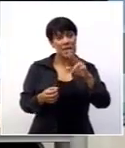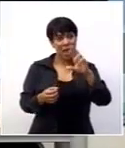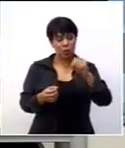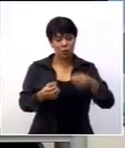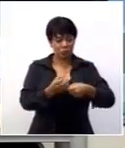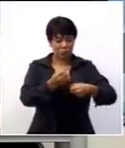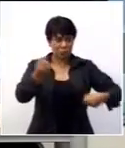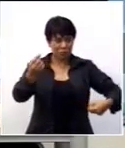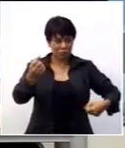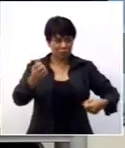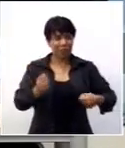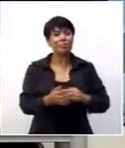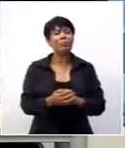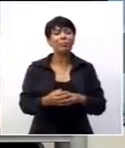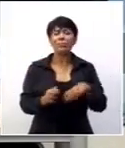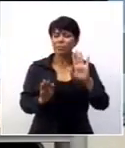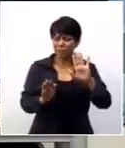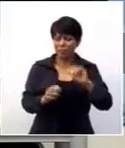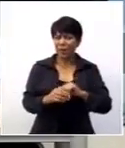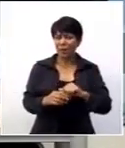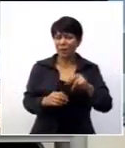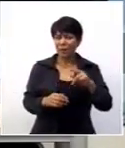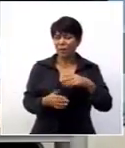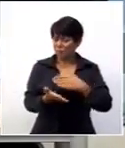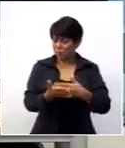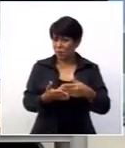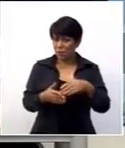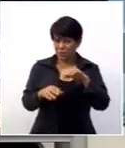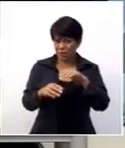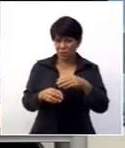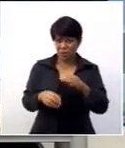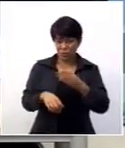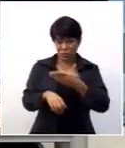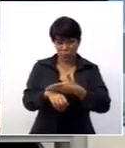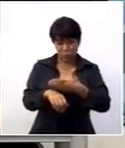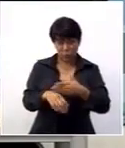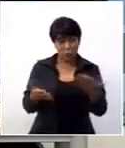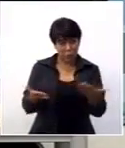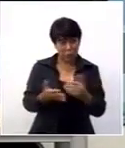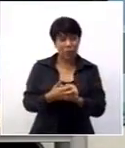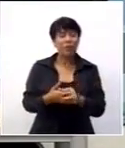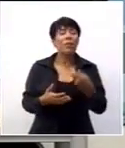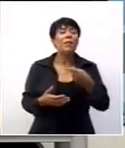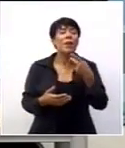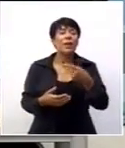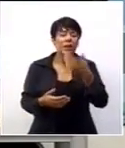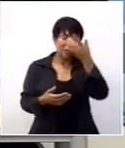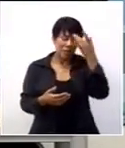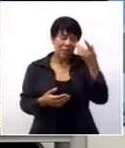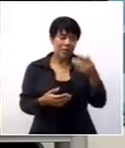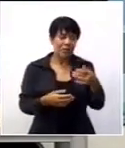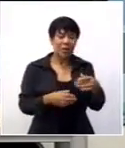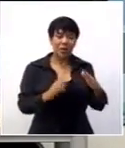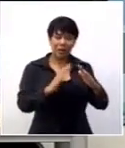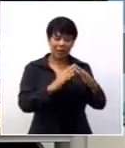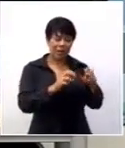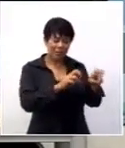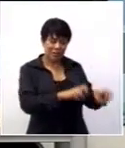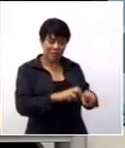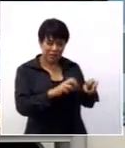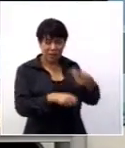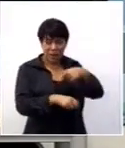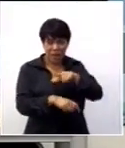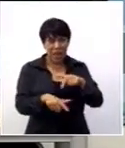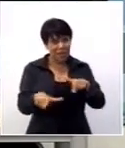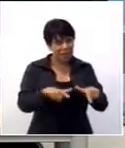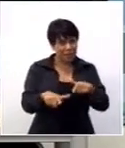gente começou a aula ali falando de servidão coletiva, que eu falei para vocês que o camponês, que a pessoa que morava lá na terra ia trabalhar